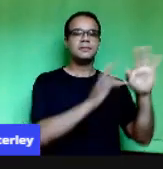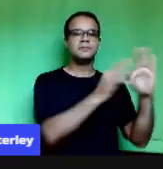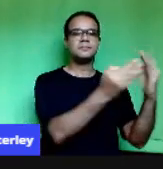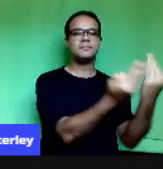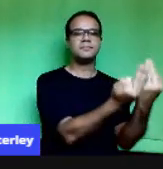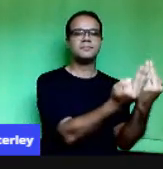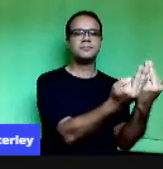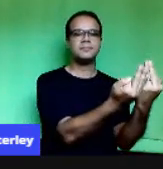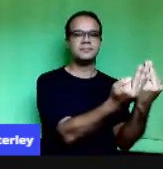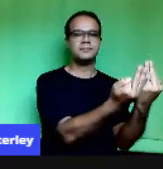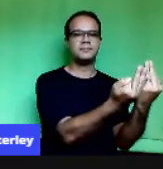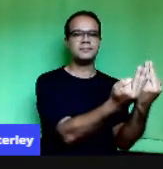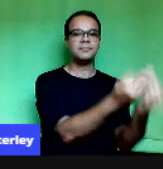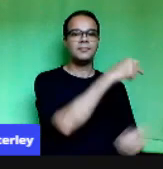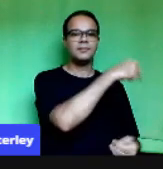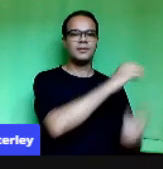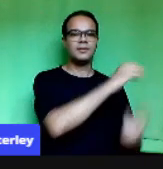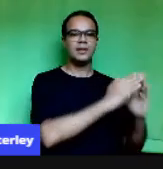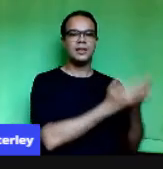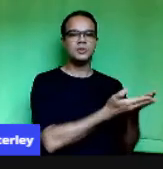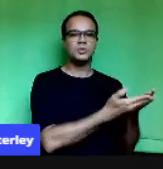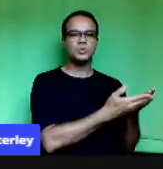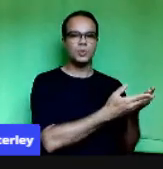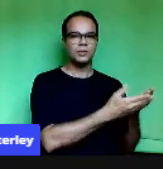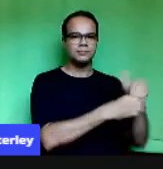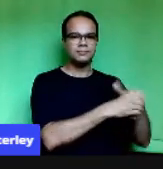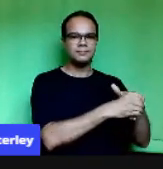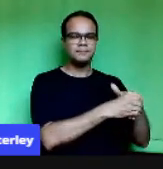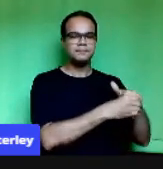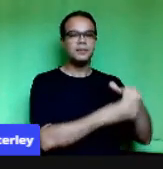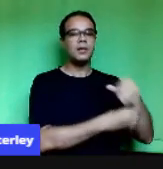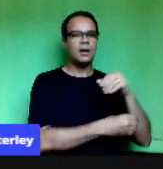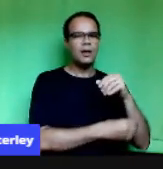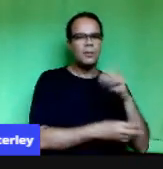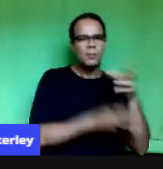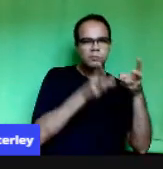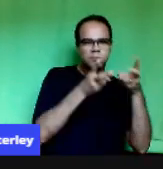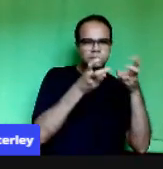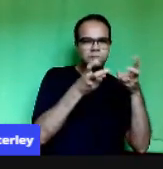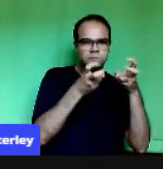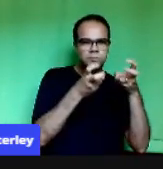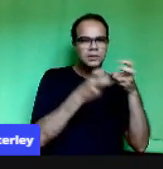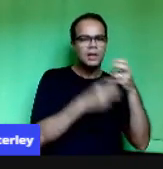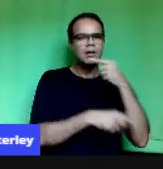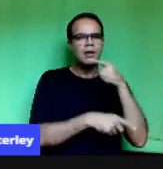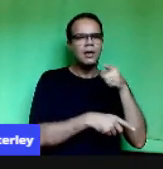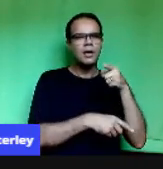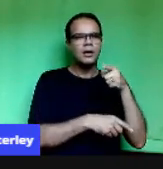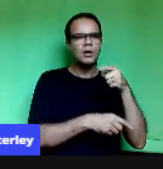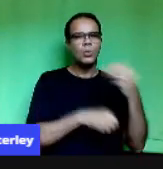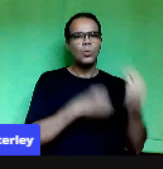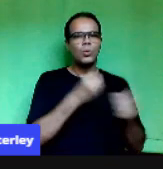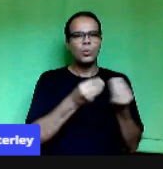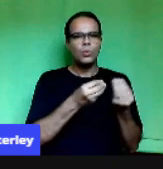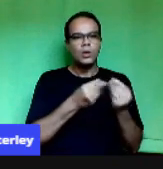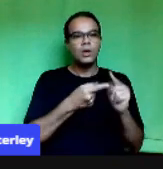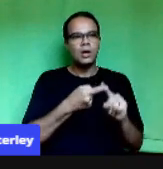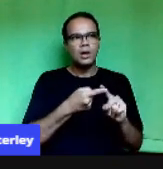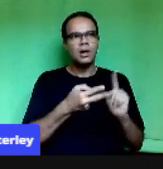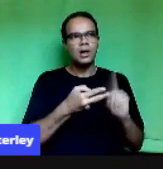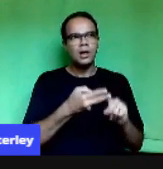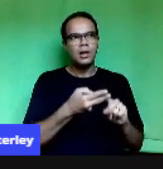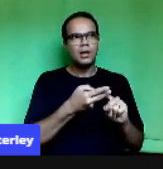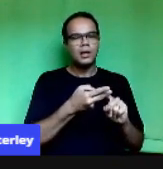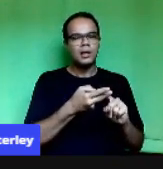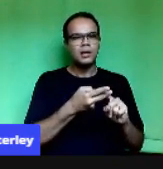importante nós sabermos que o campo ele tem as suas especificidades e devem ser respeitadas e trabalhadas